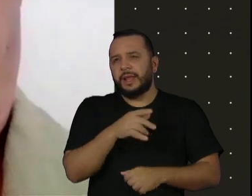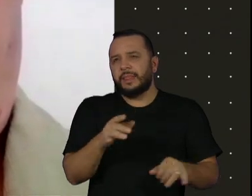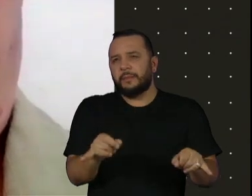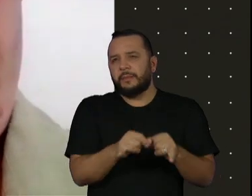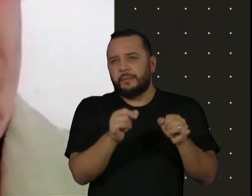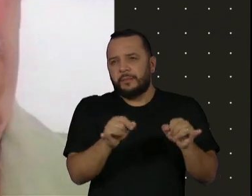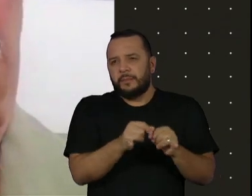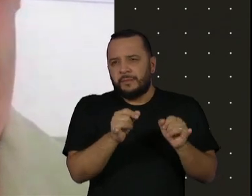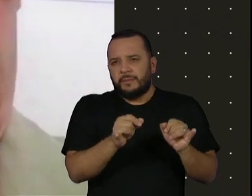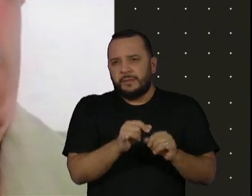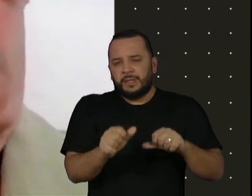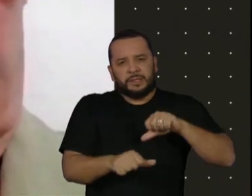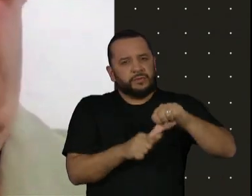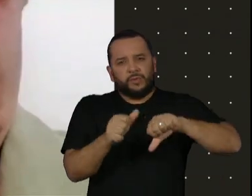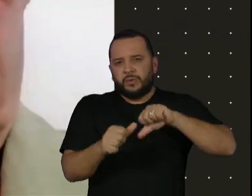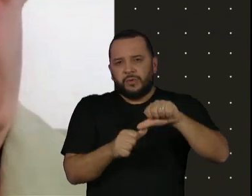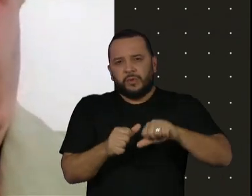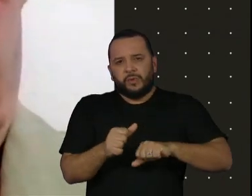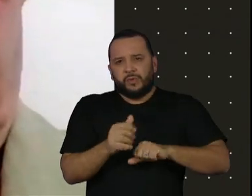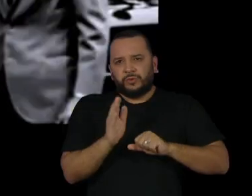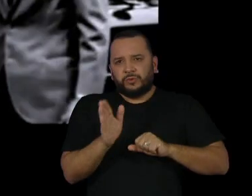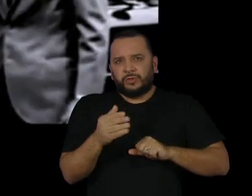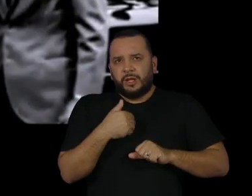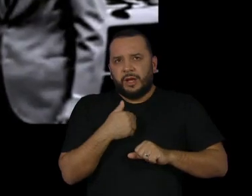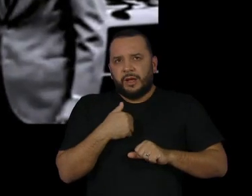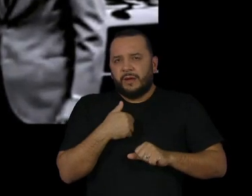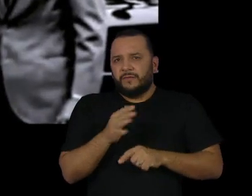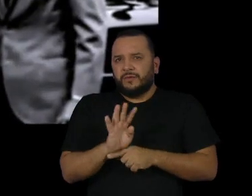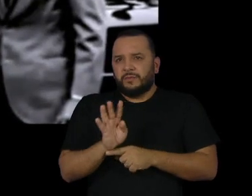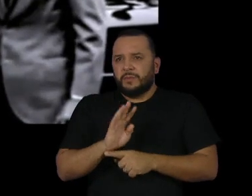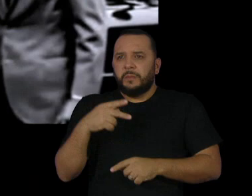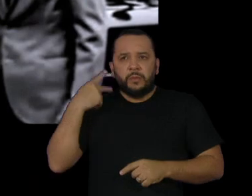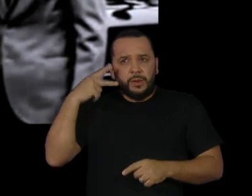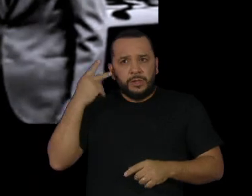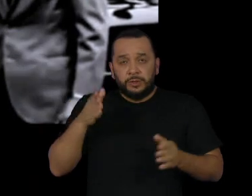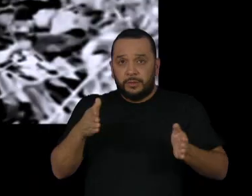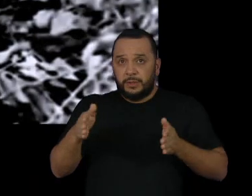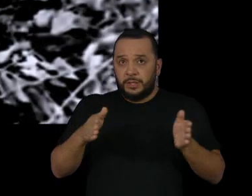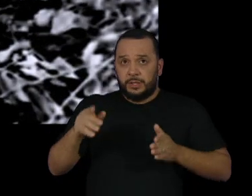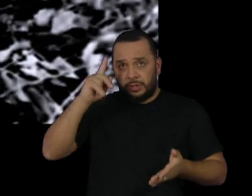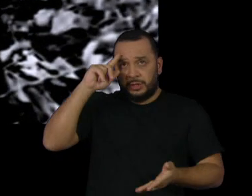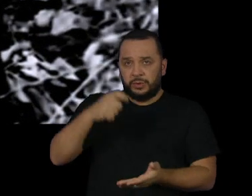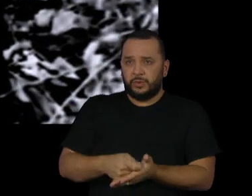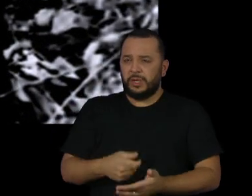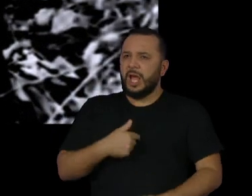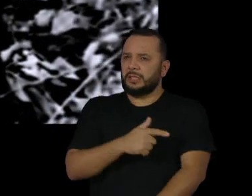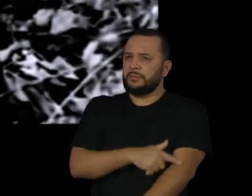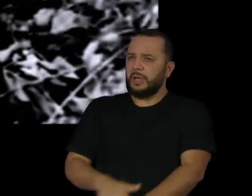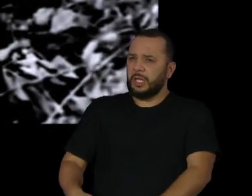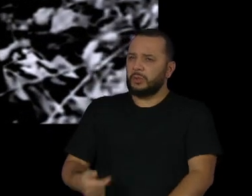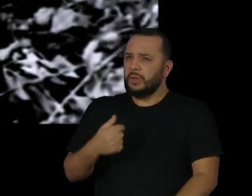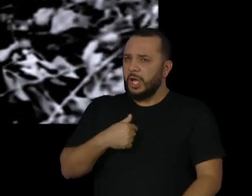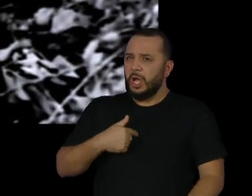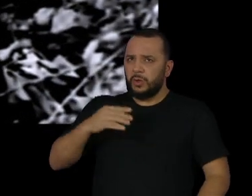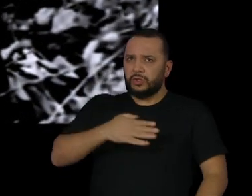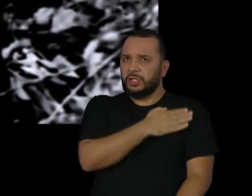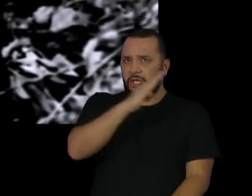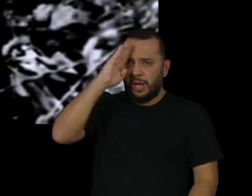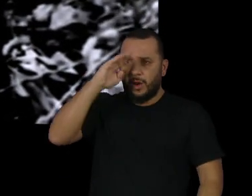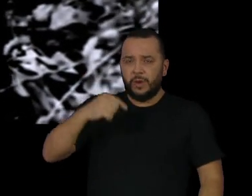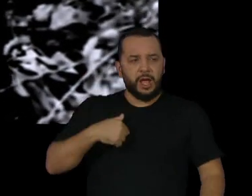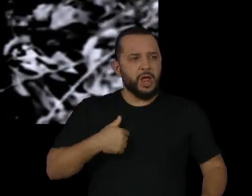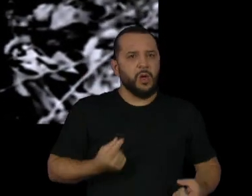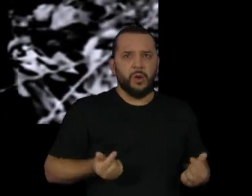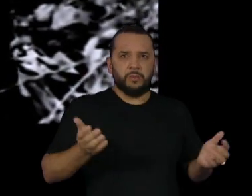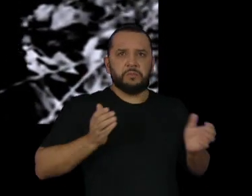ele transformou num filme político na época da ditadura. Eu quero respeito. Aqui chegou um general e aqui um milionário. De tal